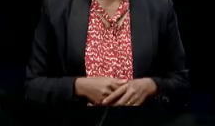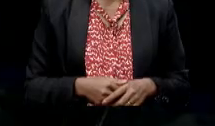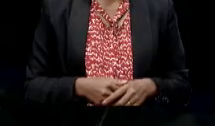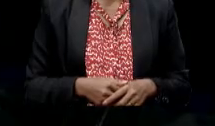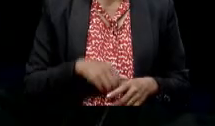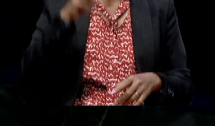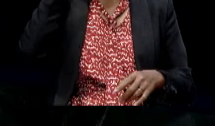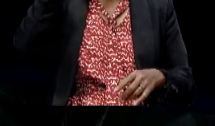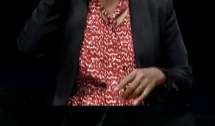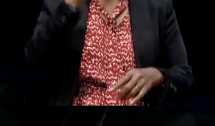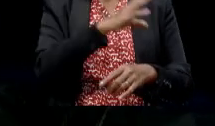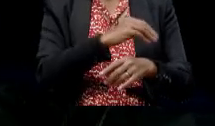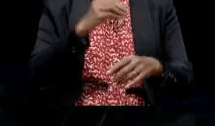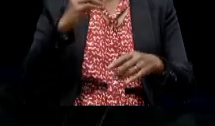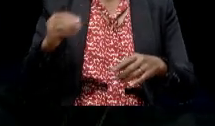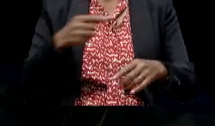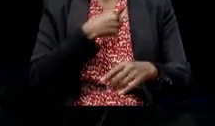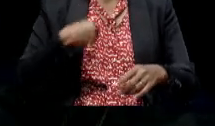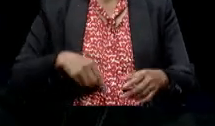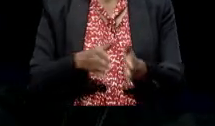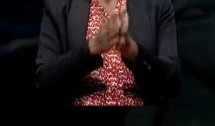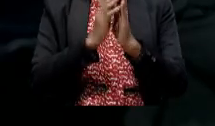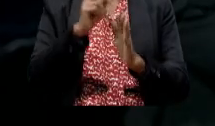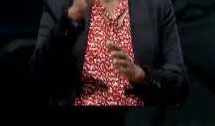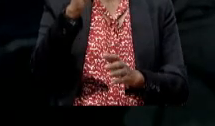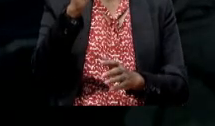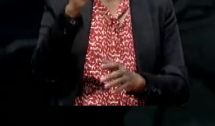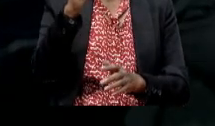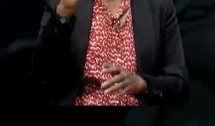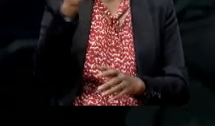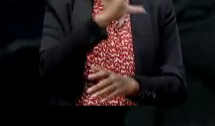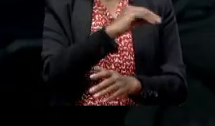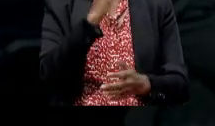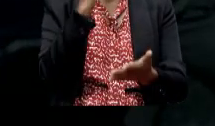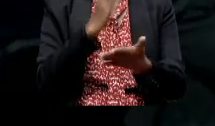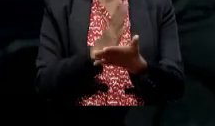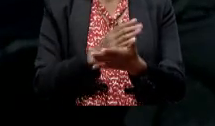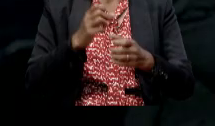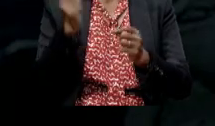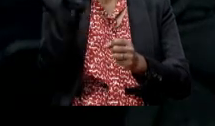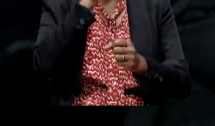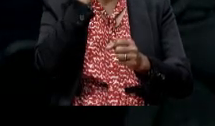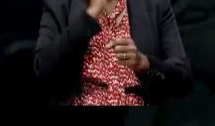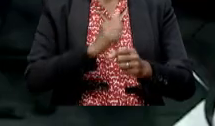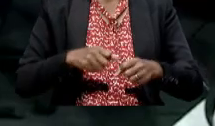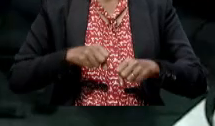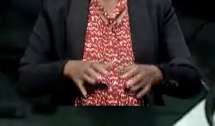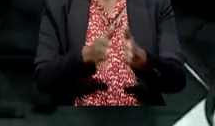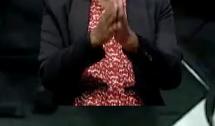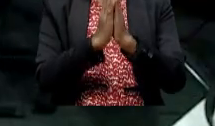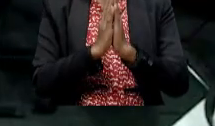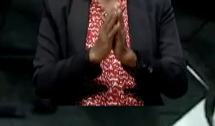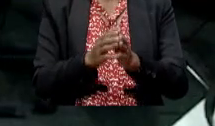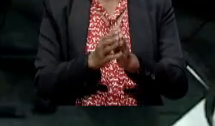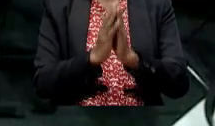Ministério Relação Exterior Sina Russo NATO rapara esforço atu destrui Ásia Pacífico no Russo atu foti dalalos